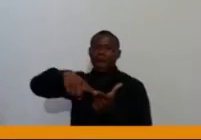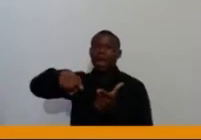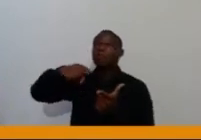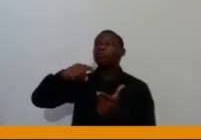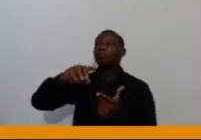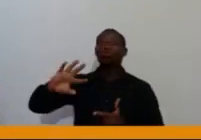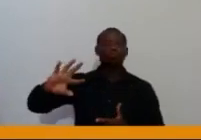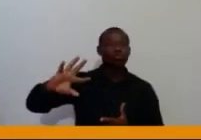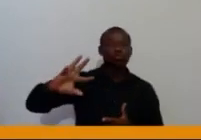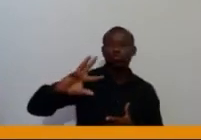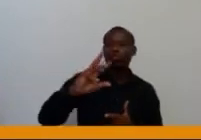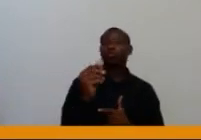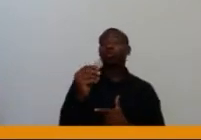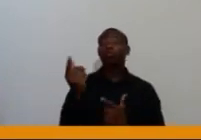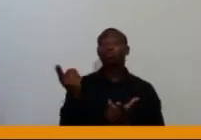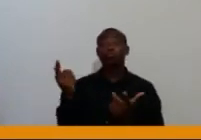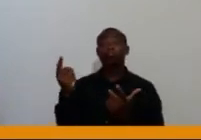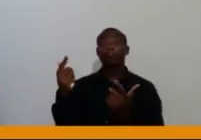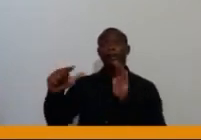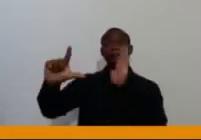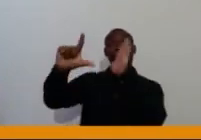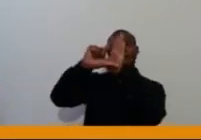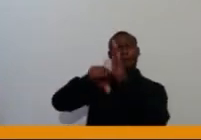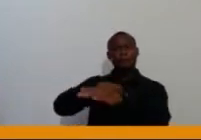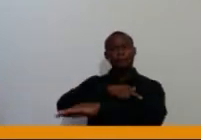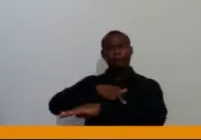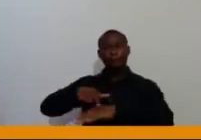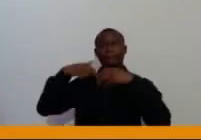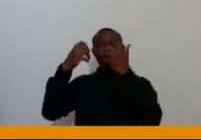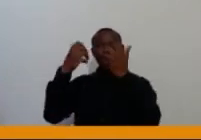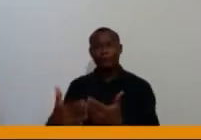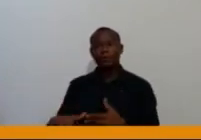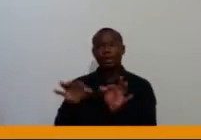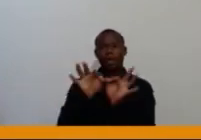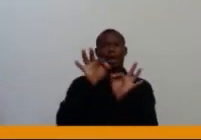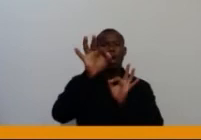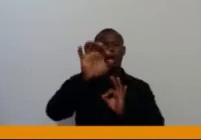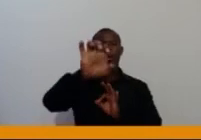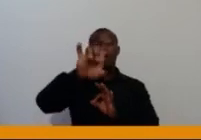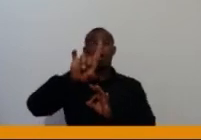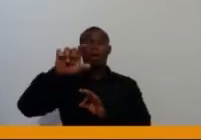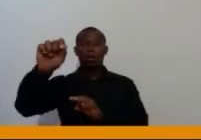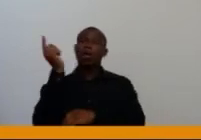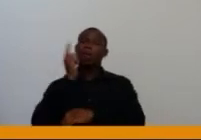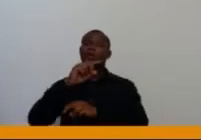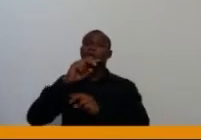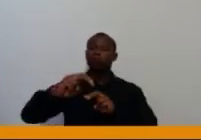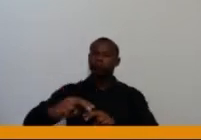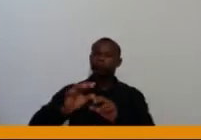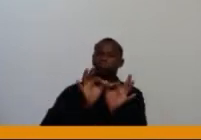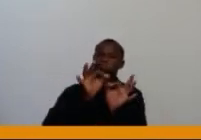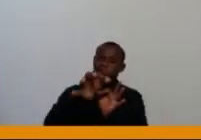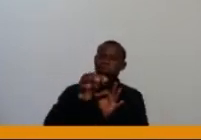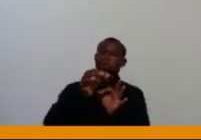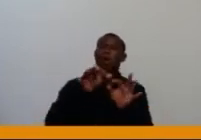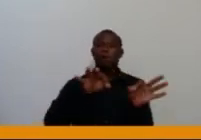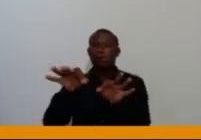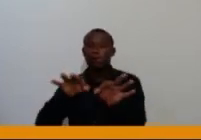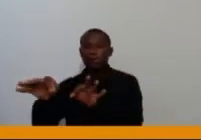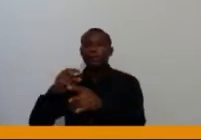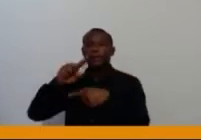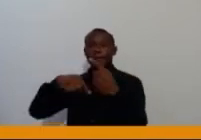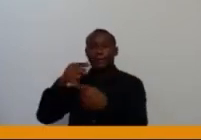educacional agora fala, faça um atendimento remoto até o estágio de calamidade pública terminar, que por lei é 31